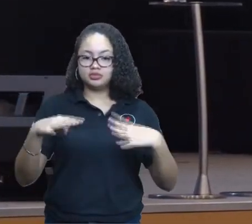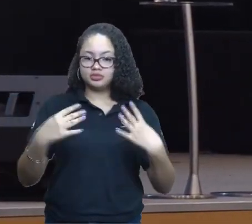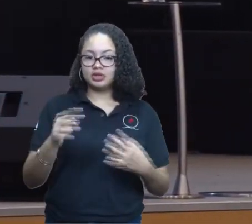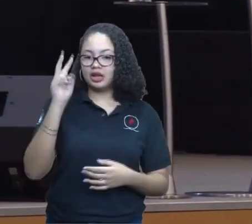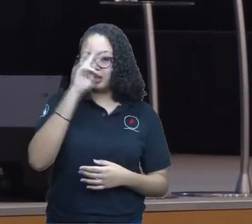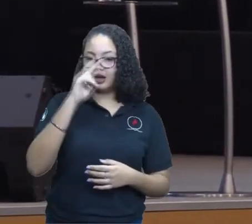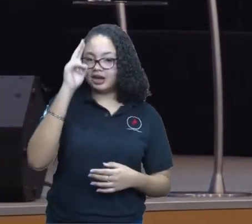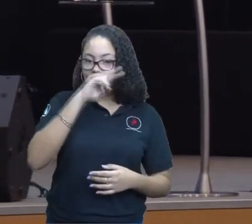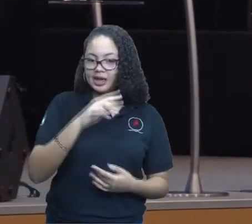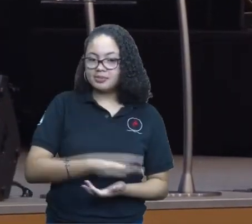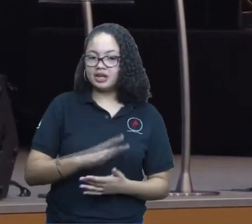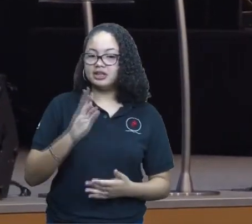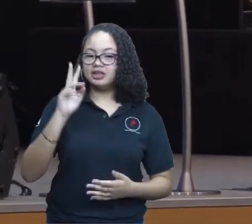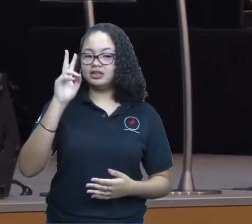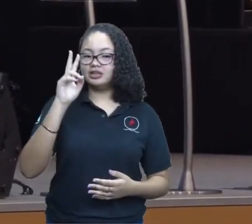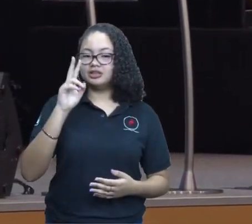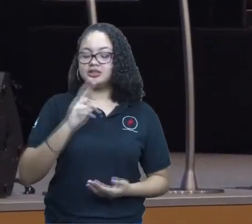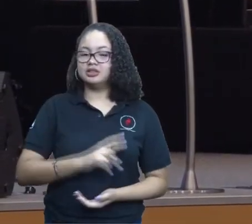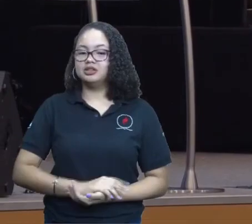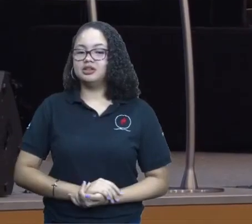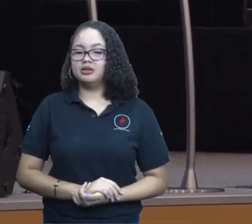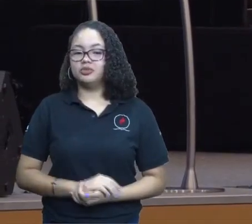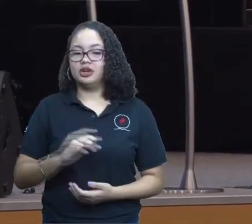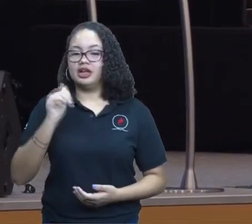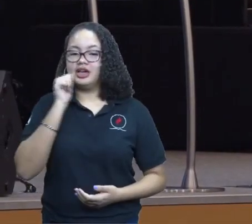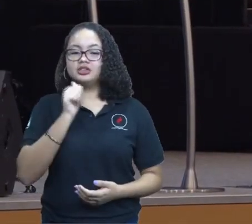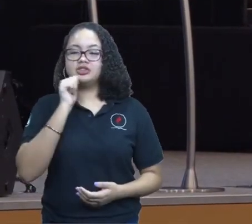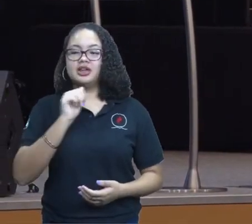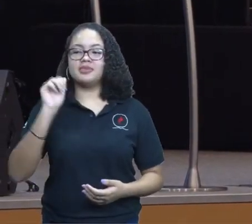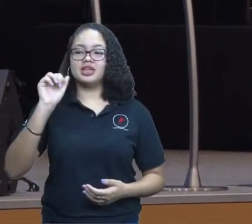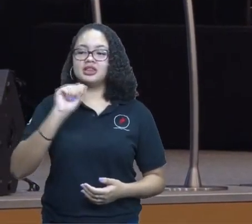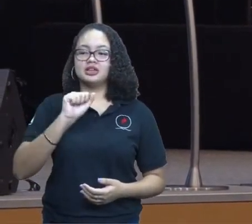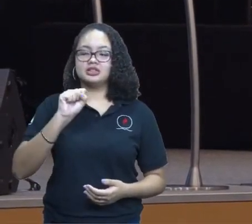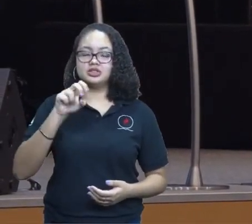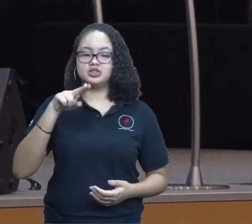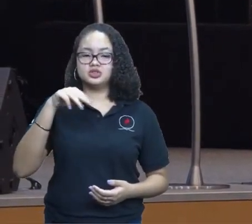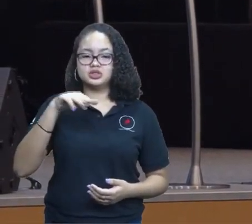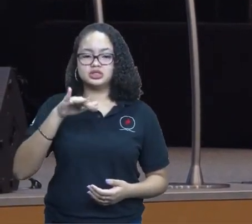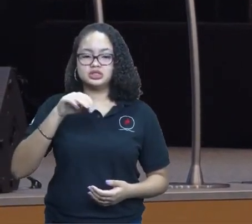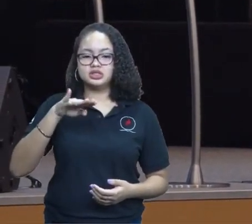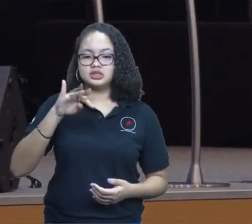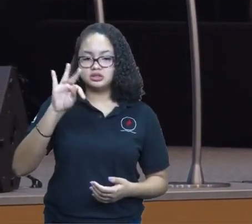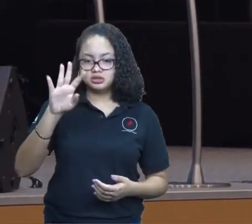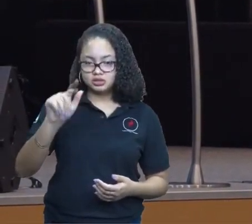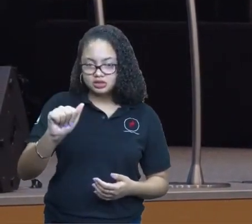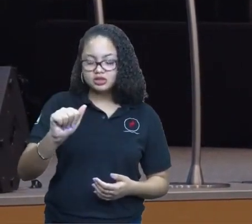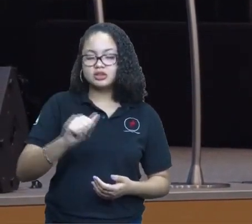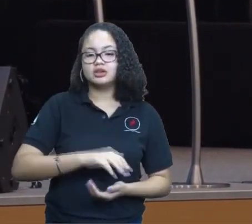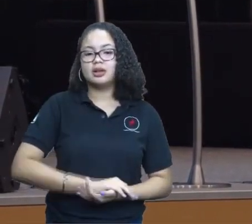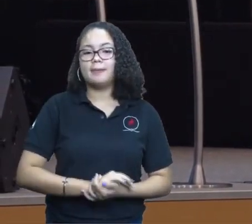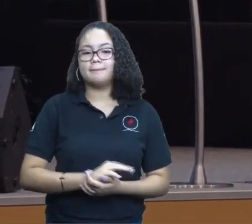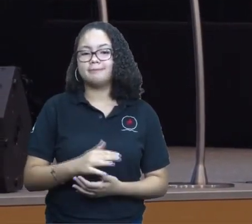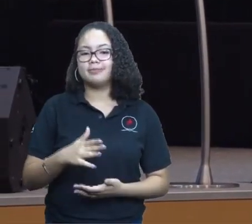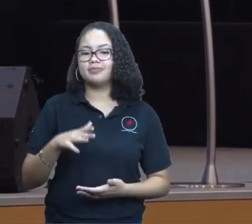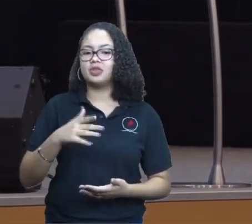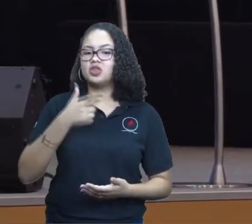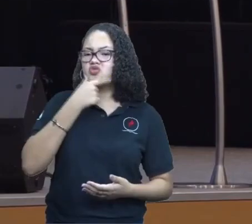você lembra da história da mulher sunamita que lembra a mulher sunamita viu Eliseu passado superior